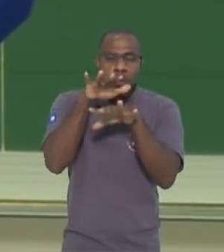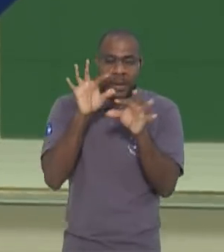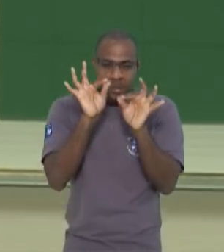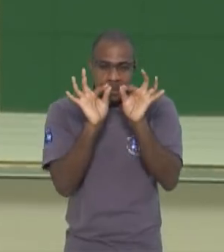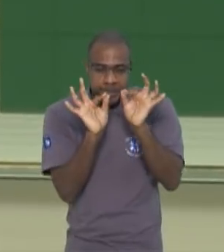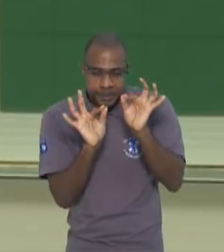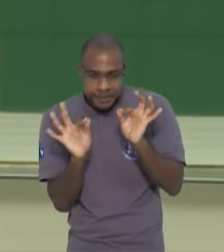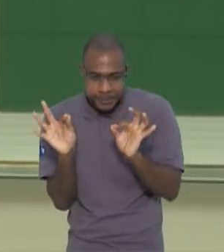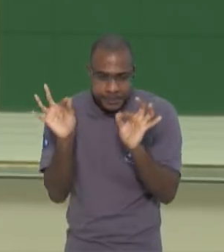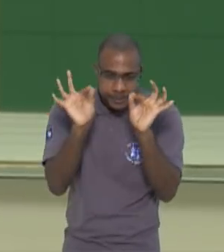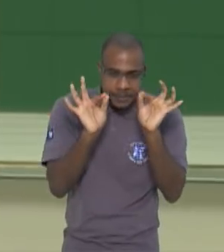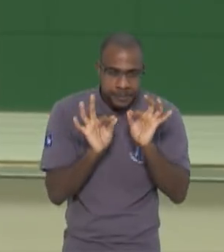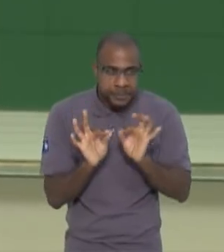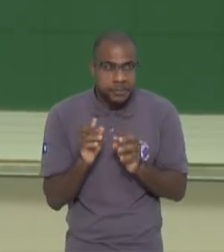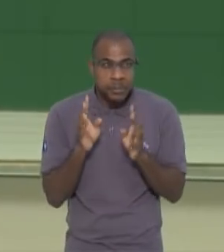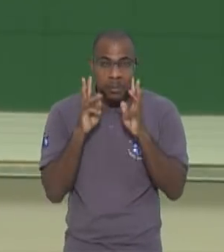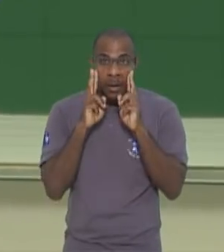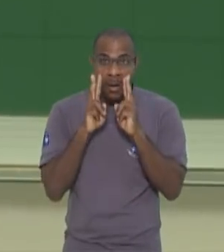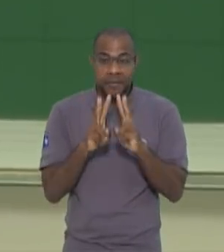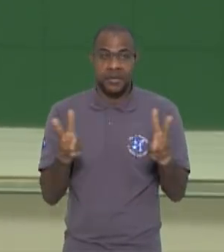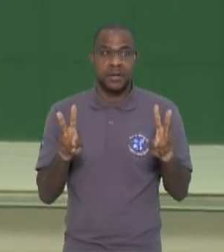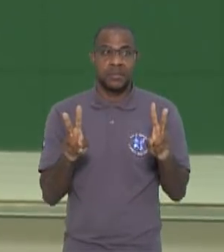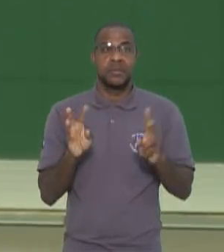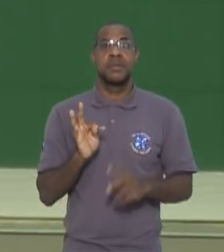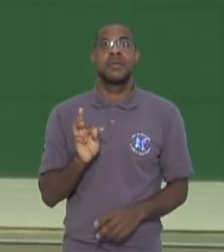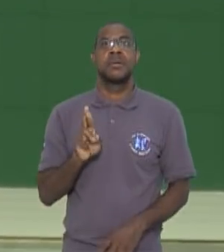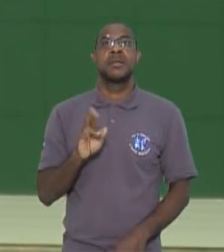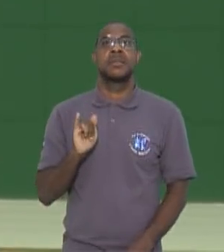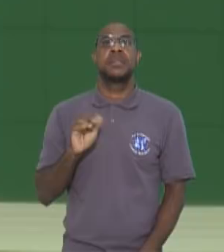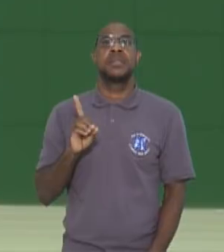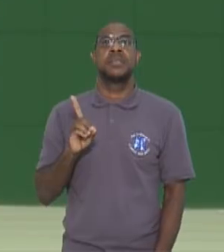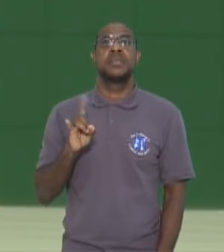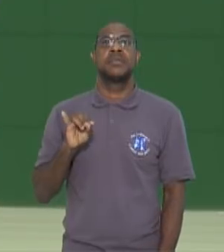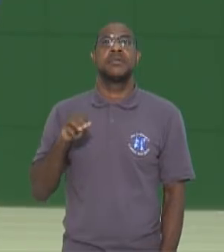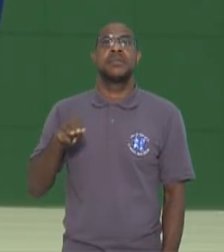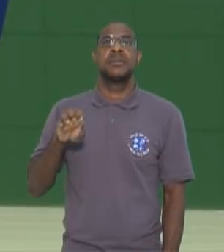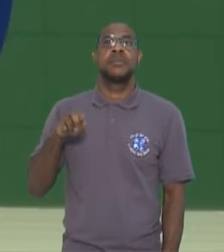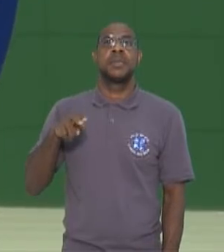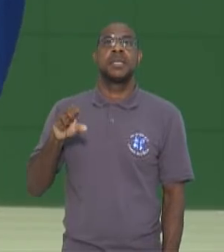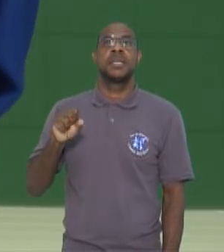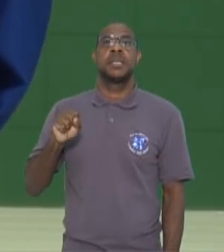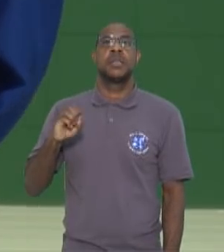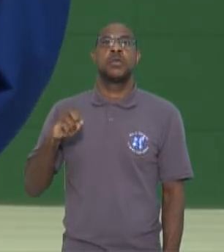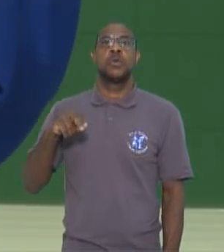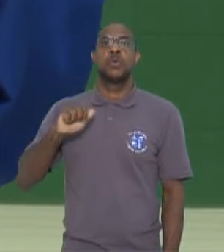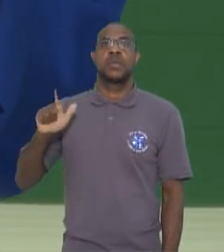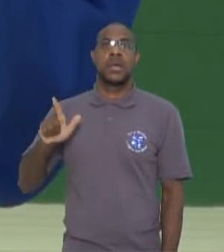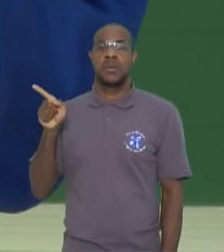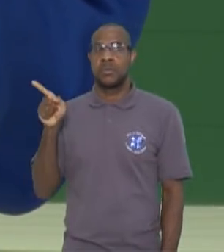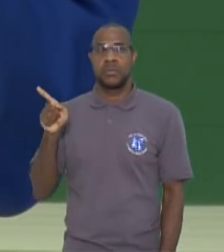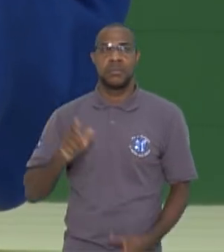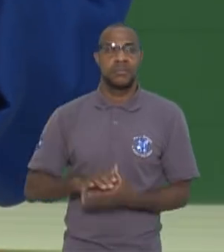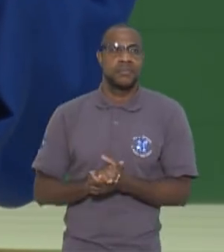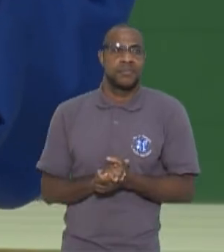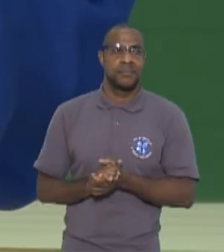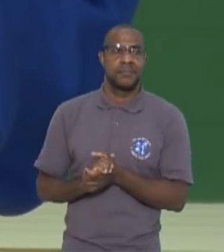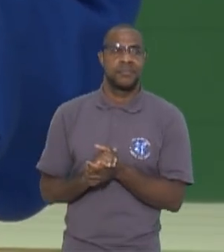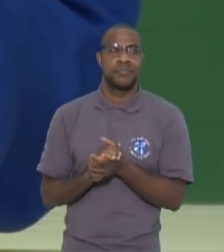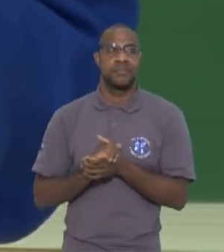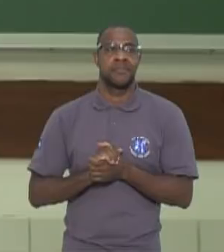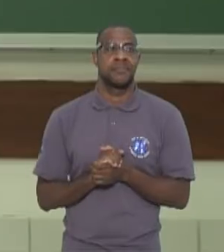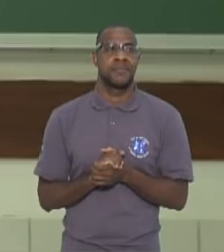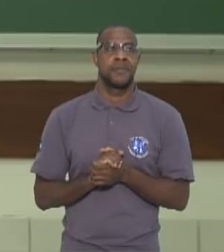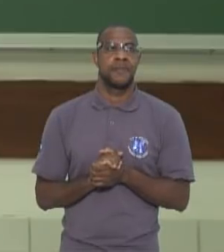uma ilusão de tridimensionalidade, mas ele ainda é bidimensional, tá? Então, se havia alguma dúvida ainda, espero